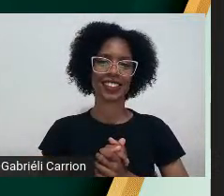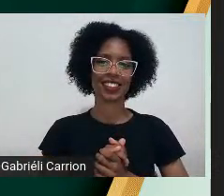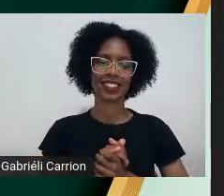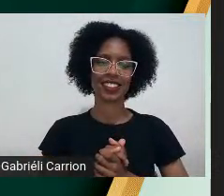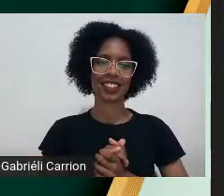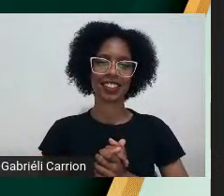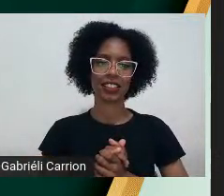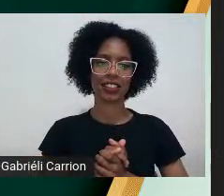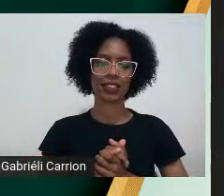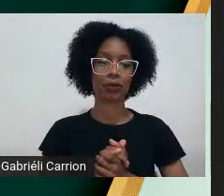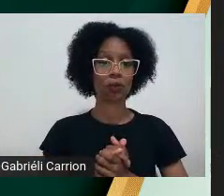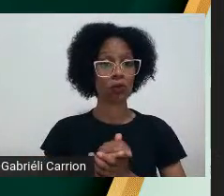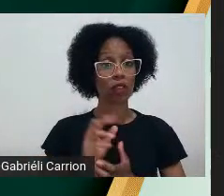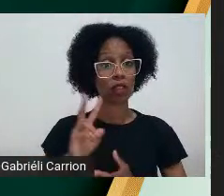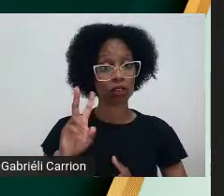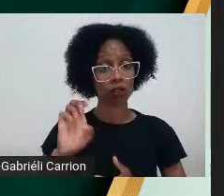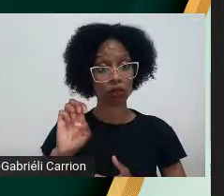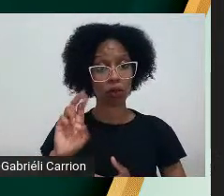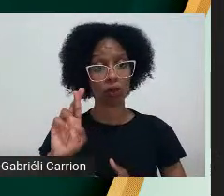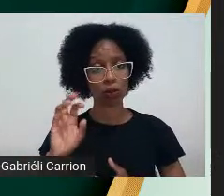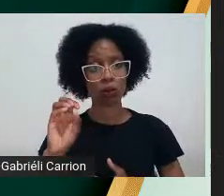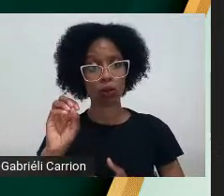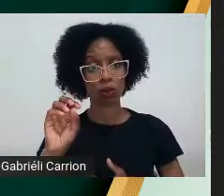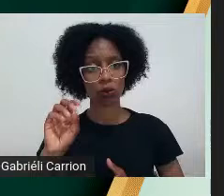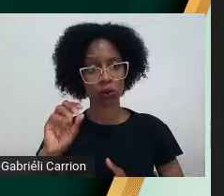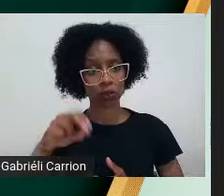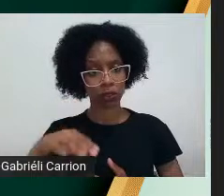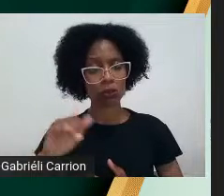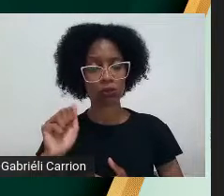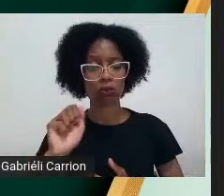A Verônica pode se manifestar se desejar.